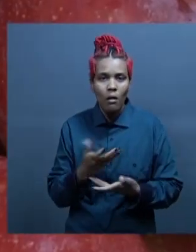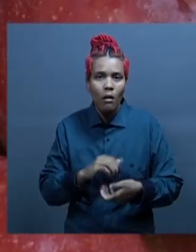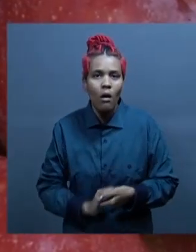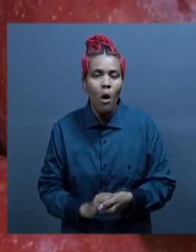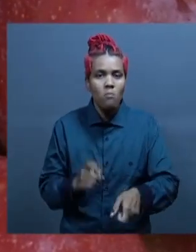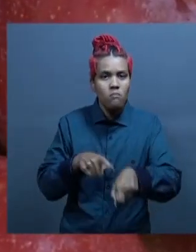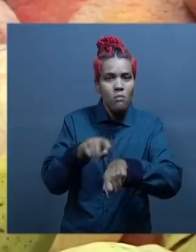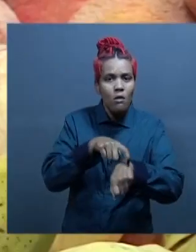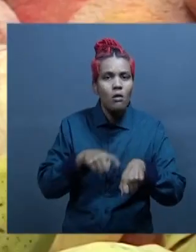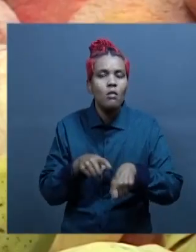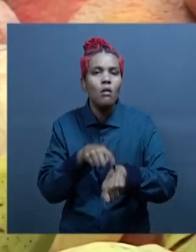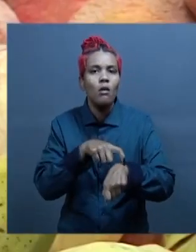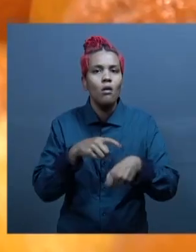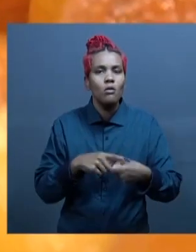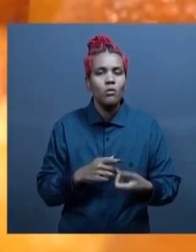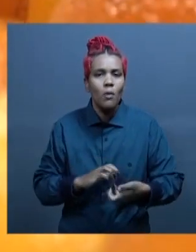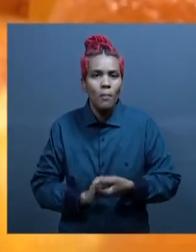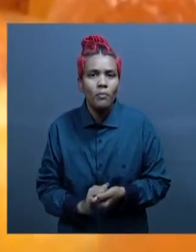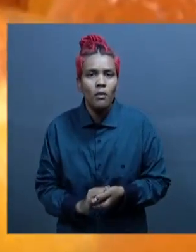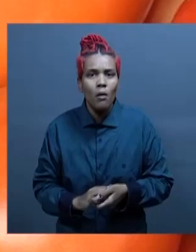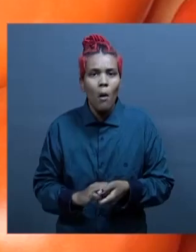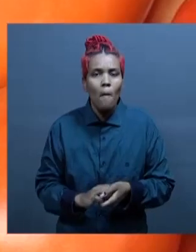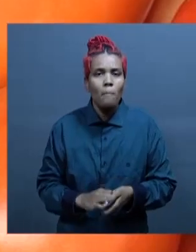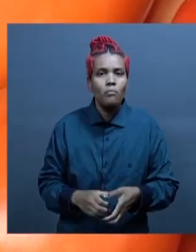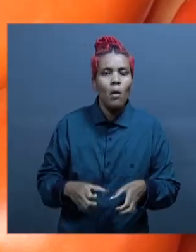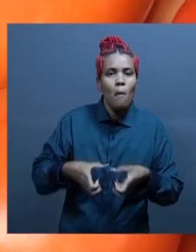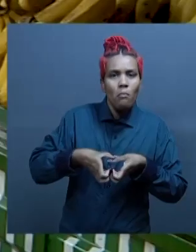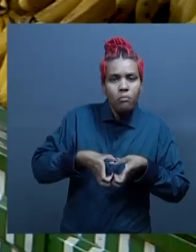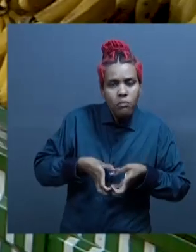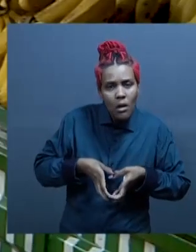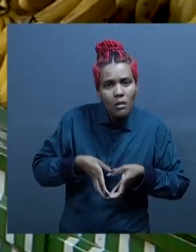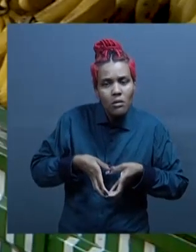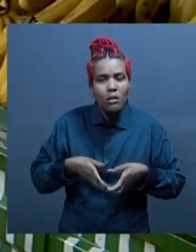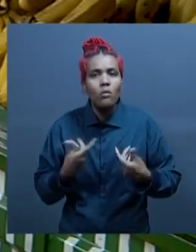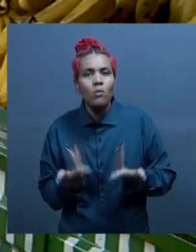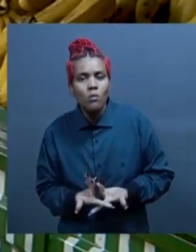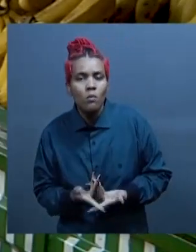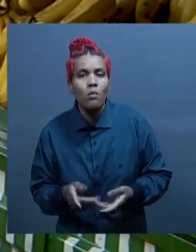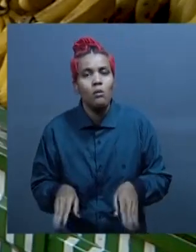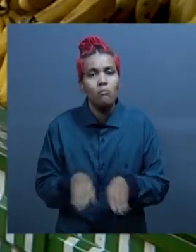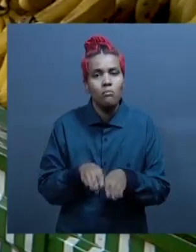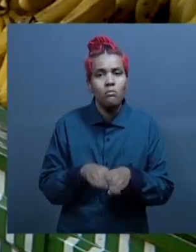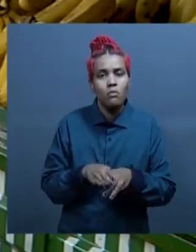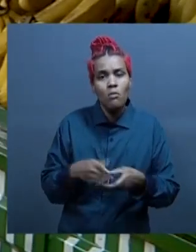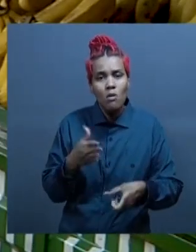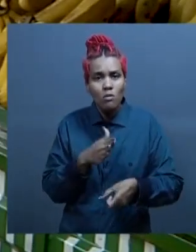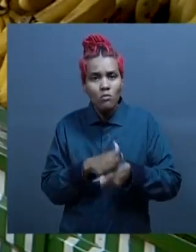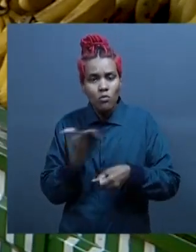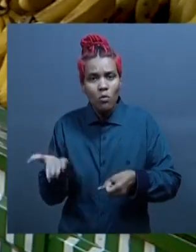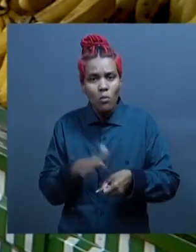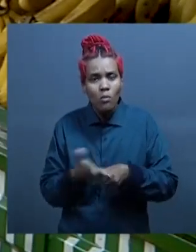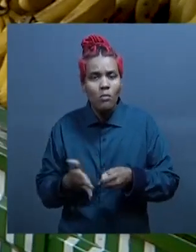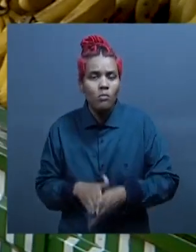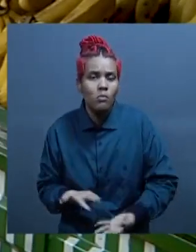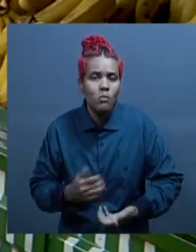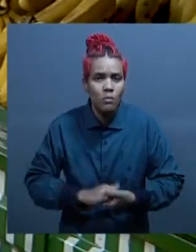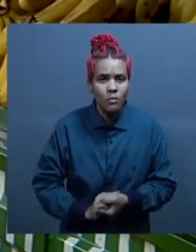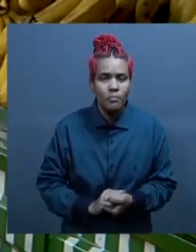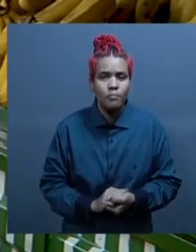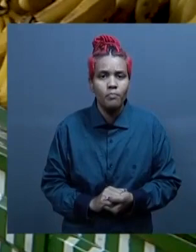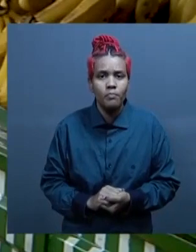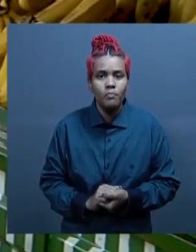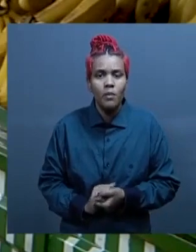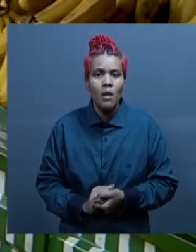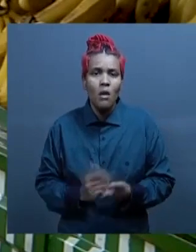nectarina pêssego tangerina e tomate o objetivo é auxiliar consumidores e fiscais a